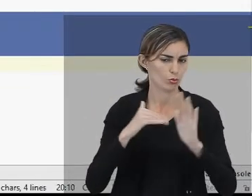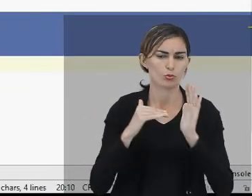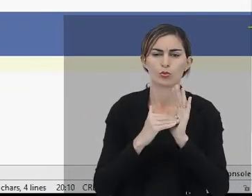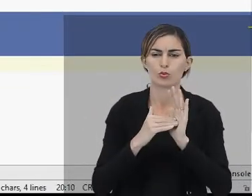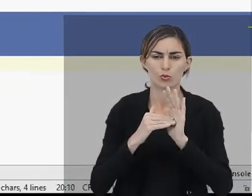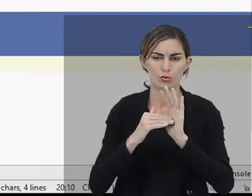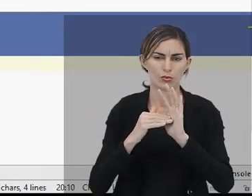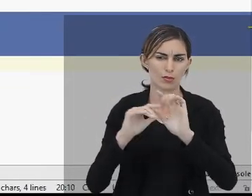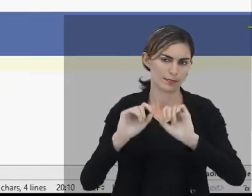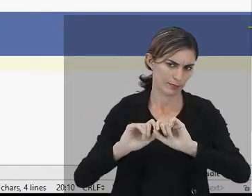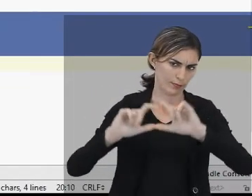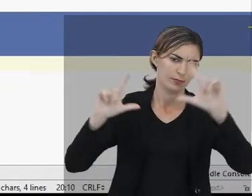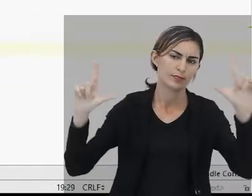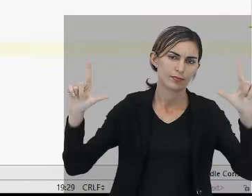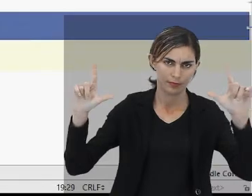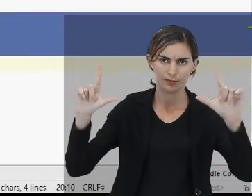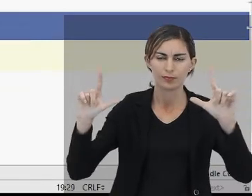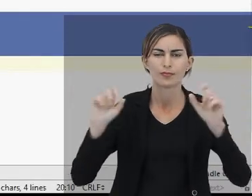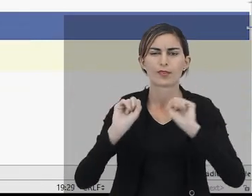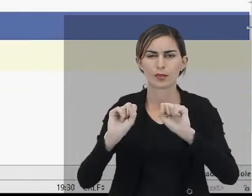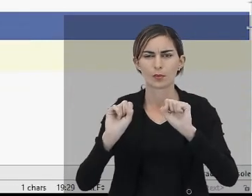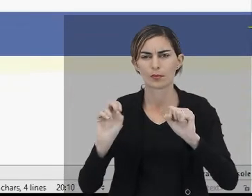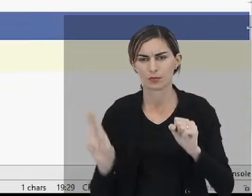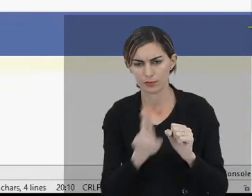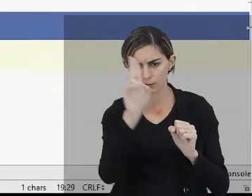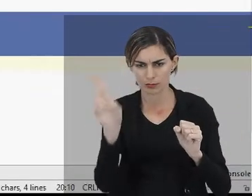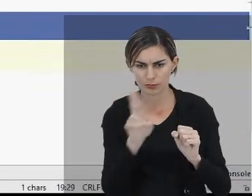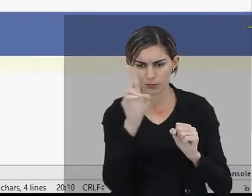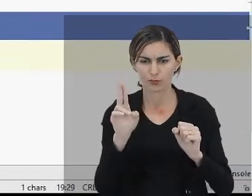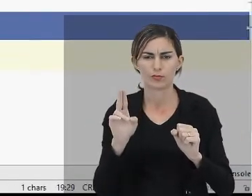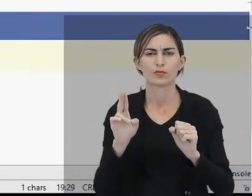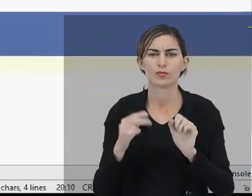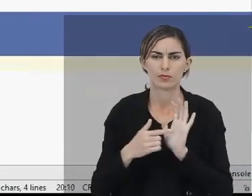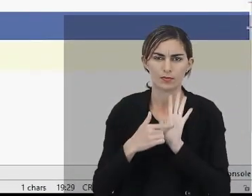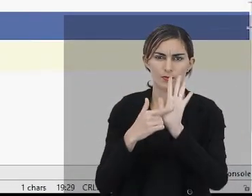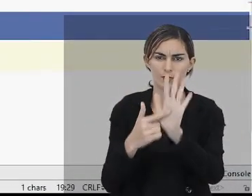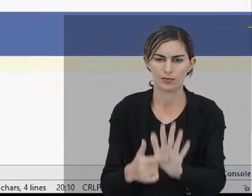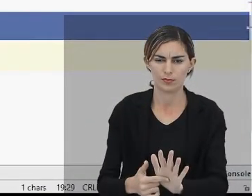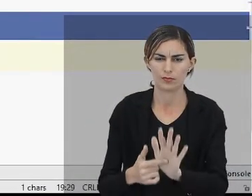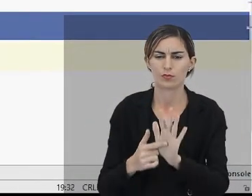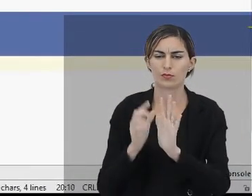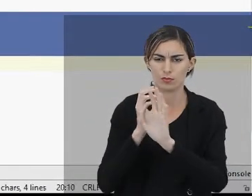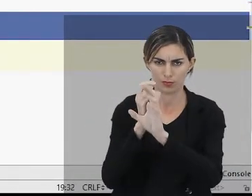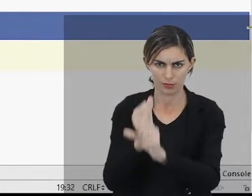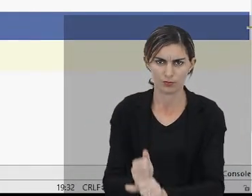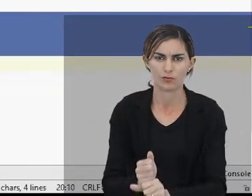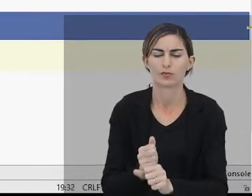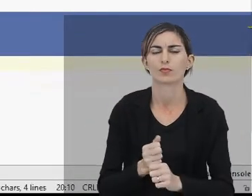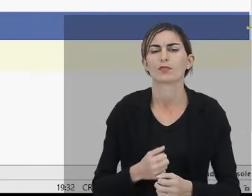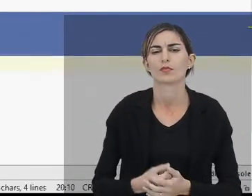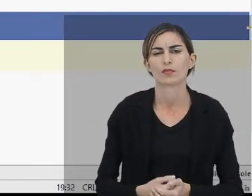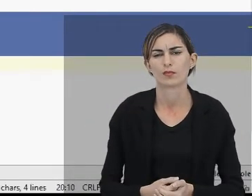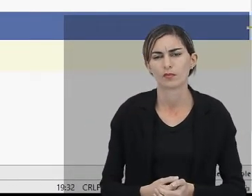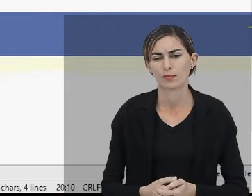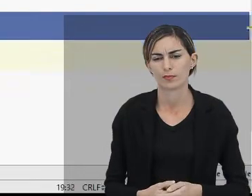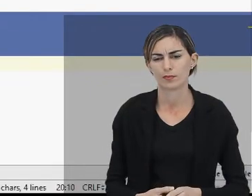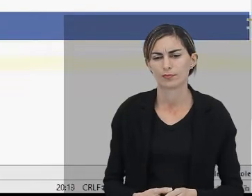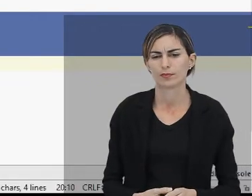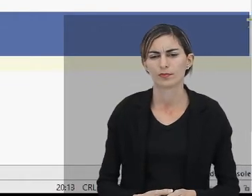toda essa área, eu posso simplesmente utilizá-la para contabilizar os botões.